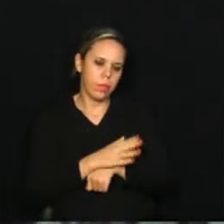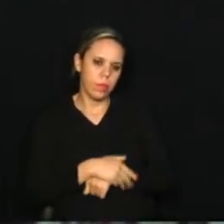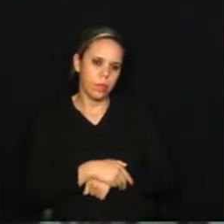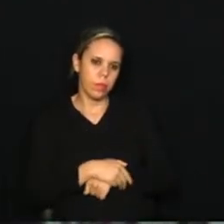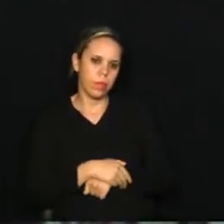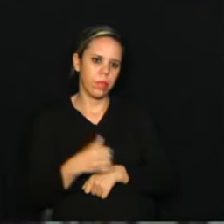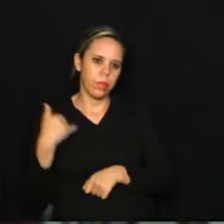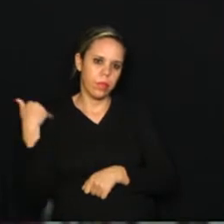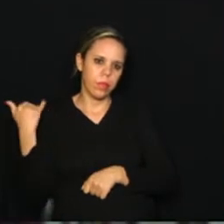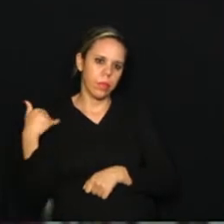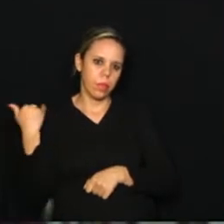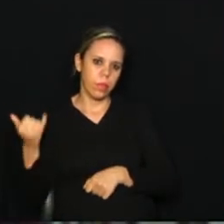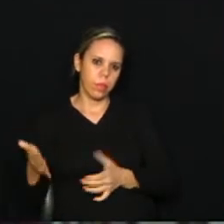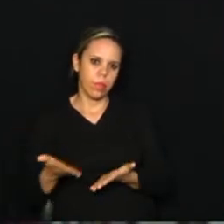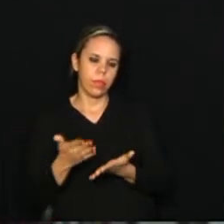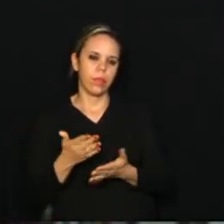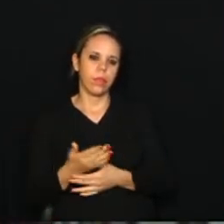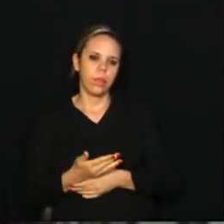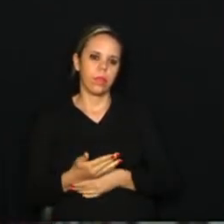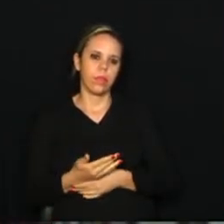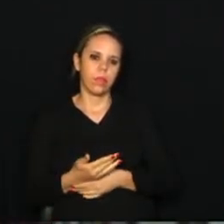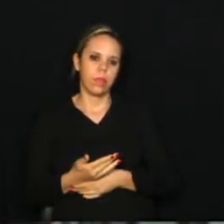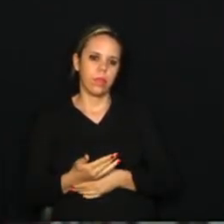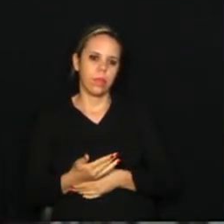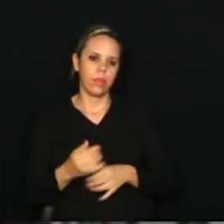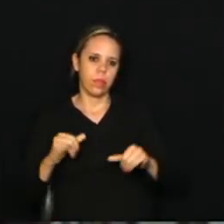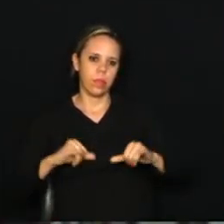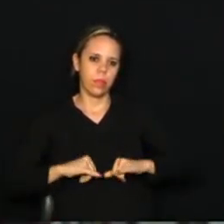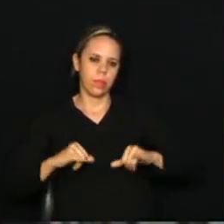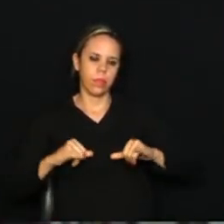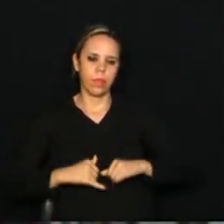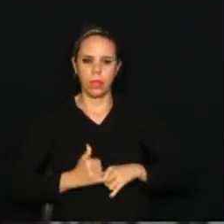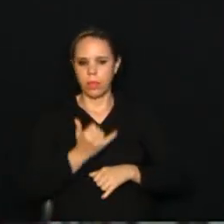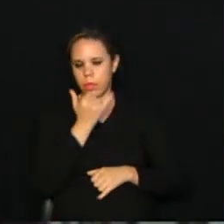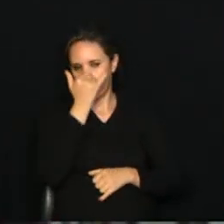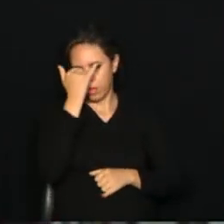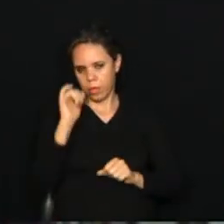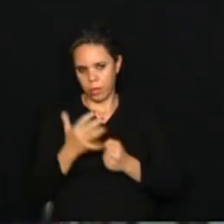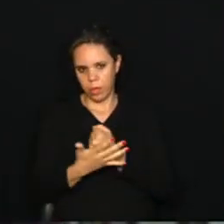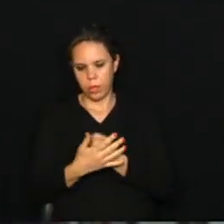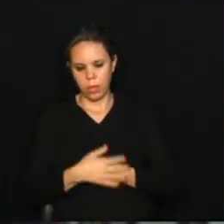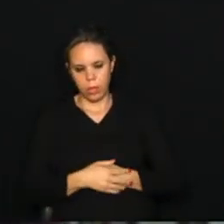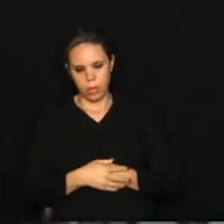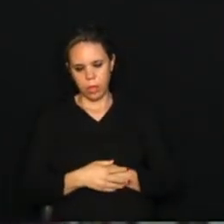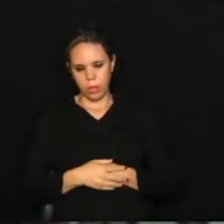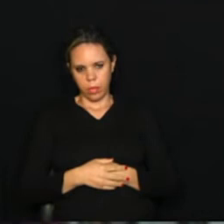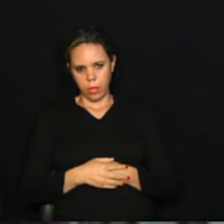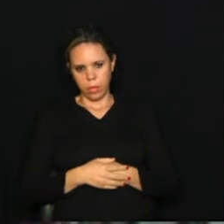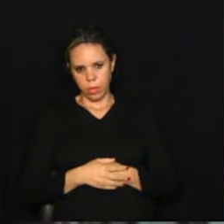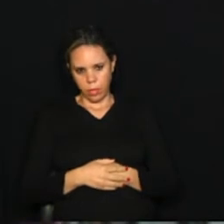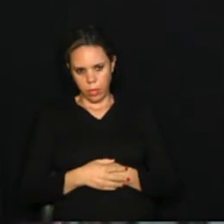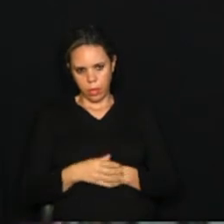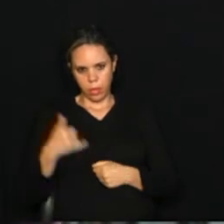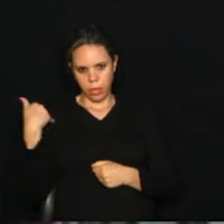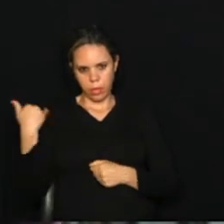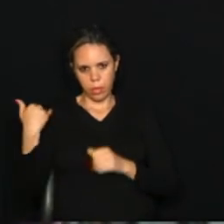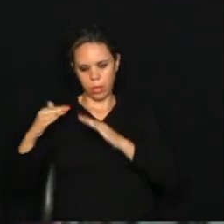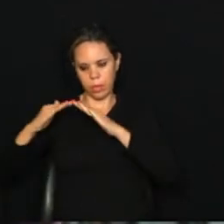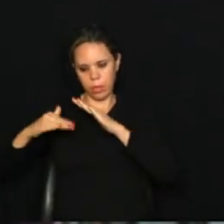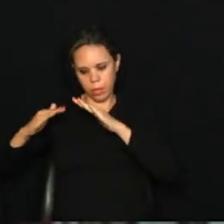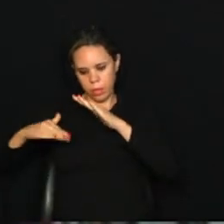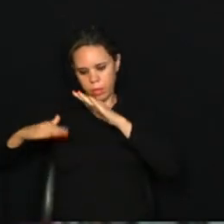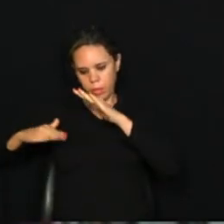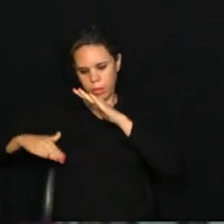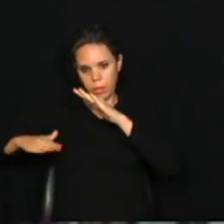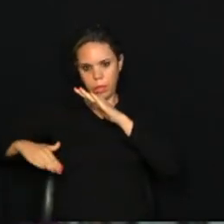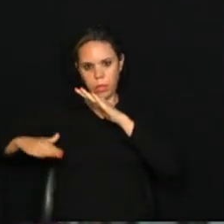faixa etária vitimada pela Covid para as idades menores,